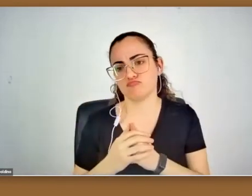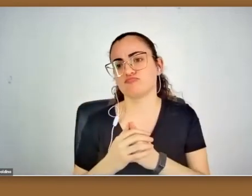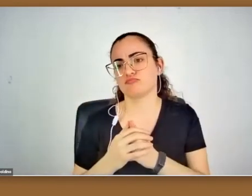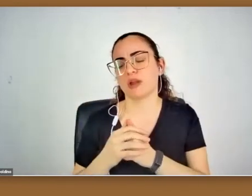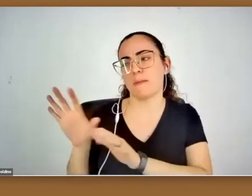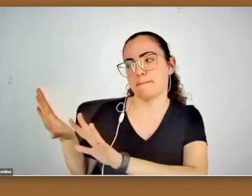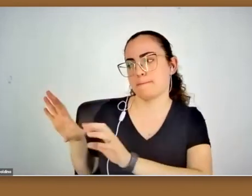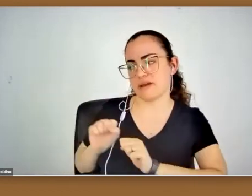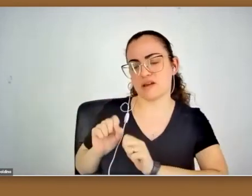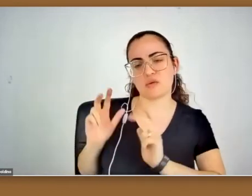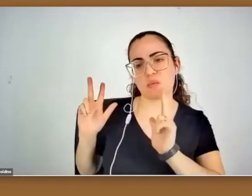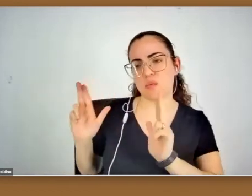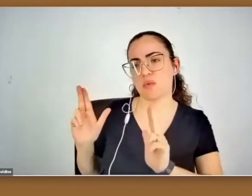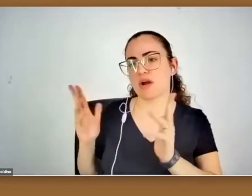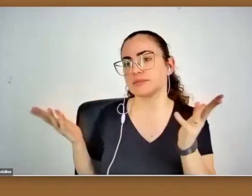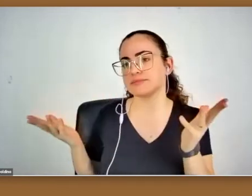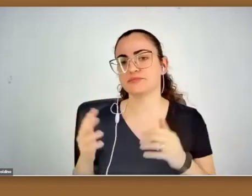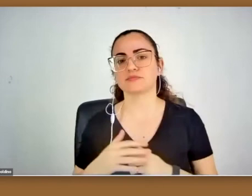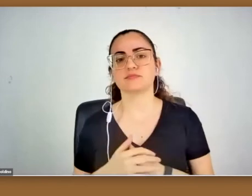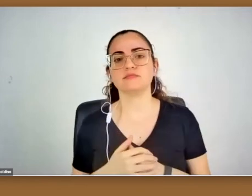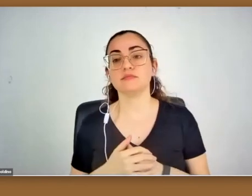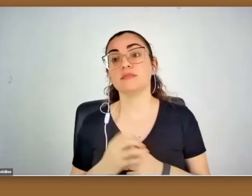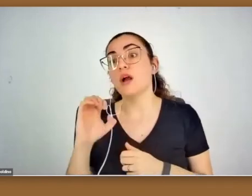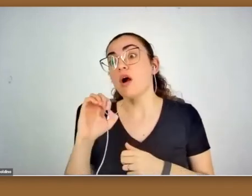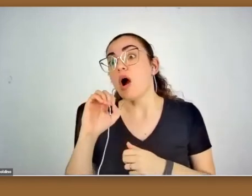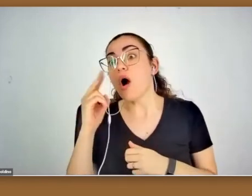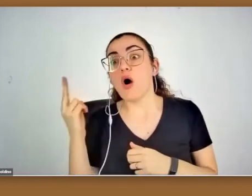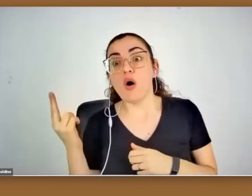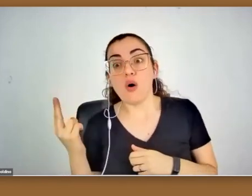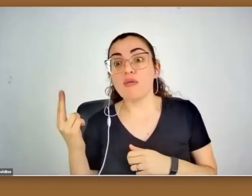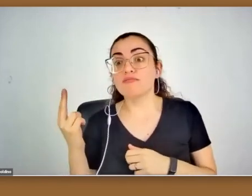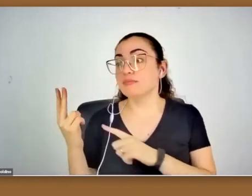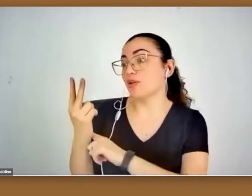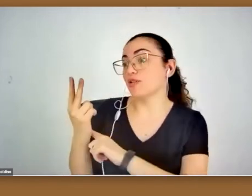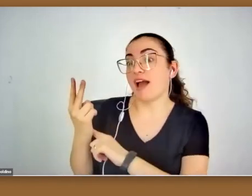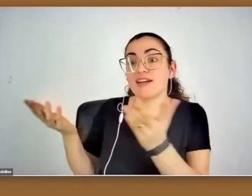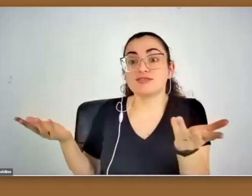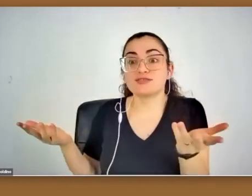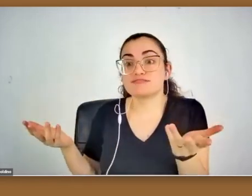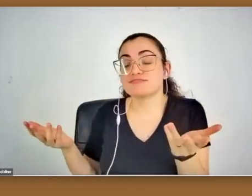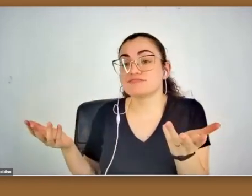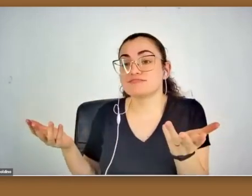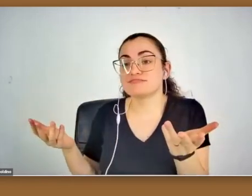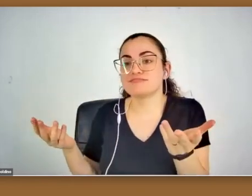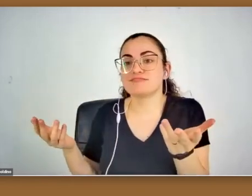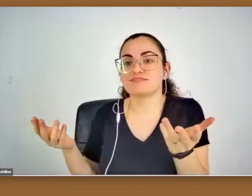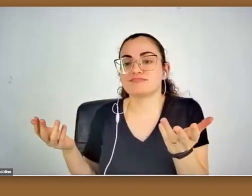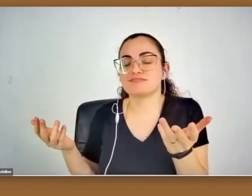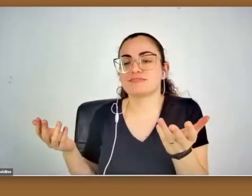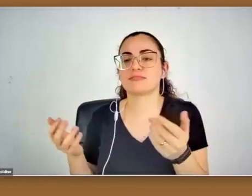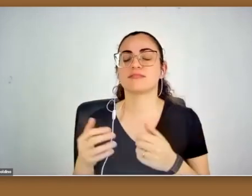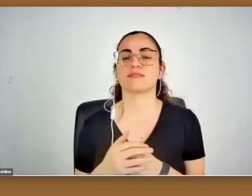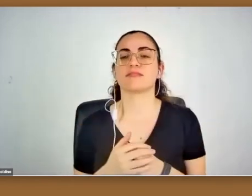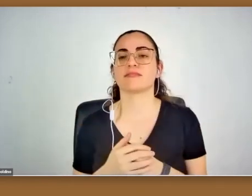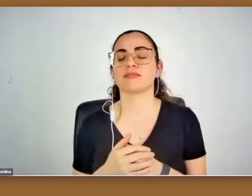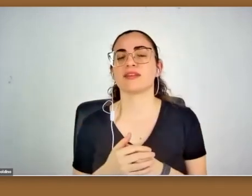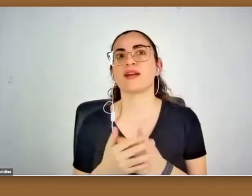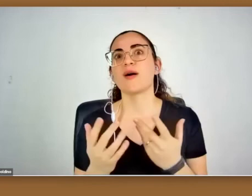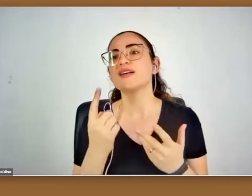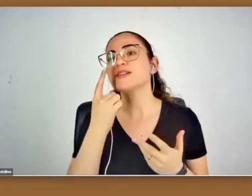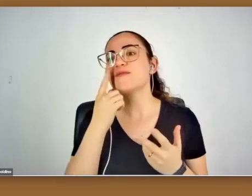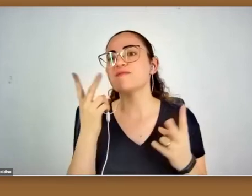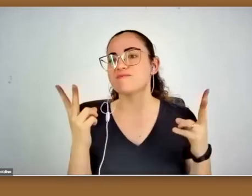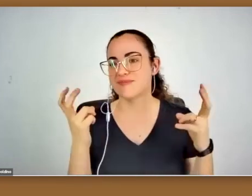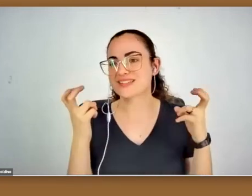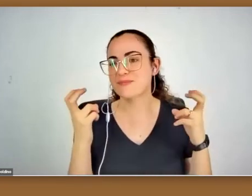de ter uma manifestação, ou que também te protegem você aí não vai ter uma manifestação muito grande. Da Covid, por exemplo, vocês viram, a idade